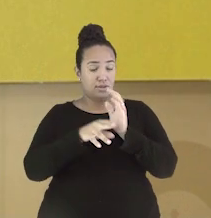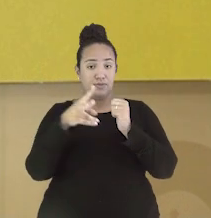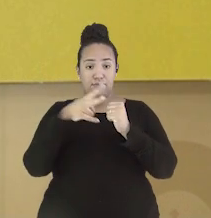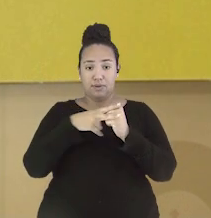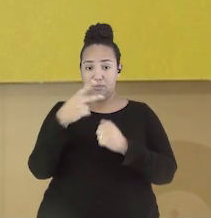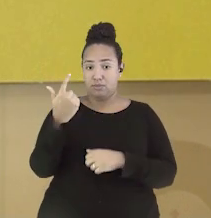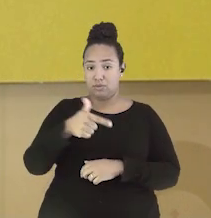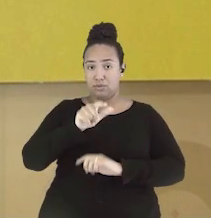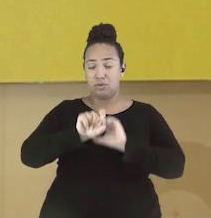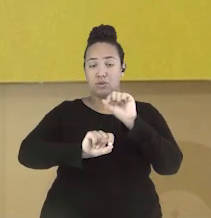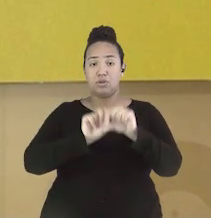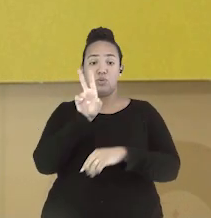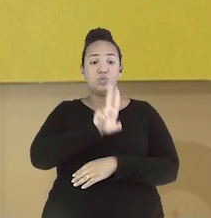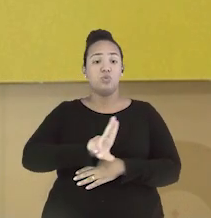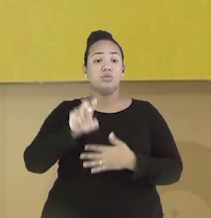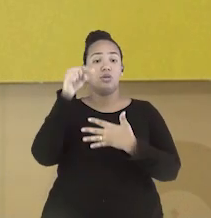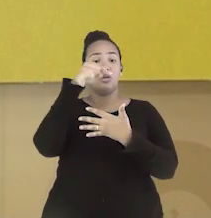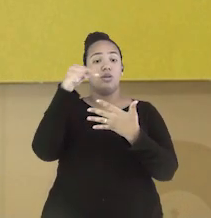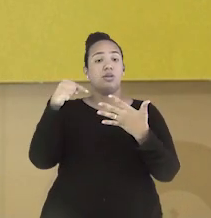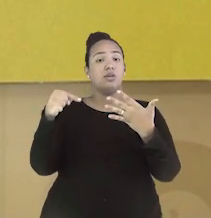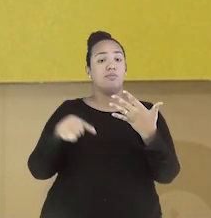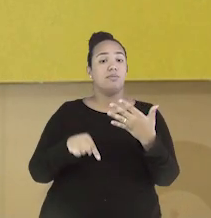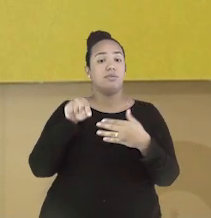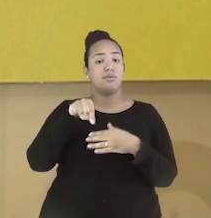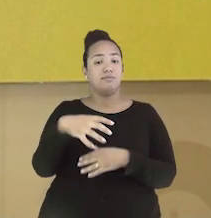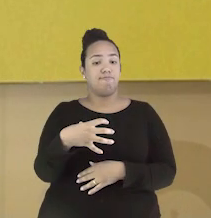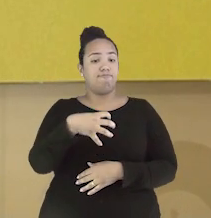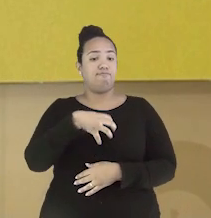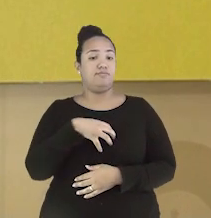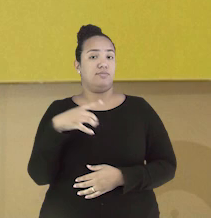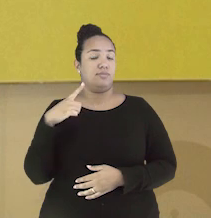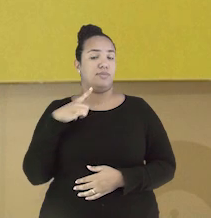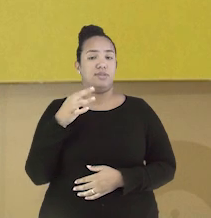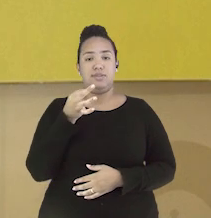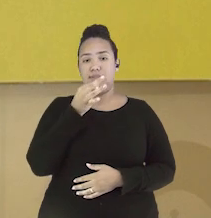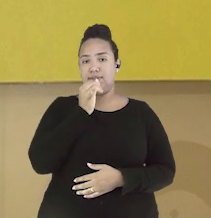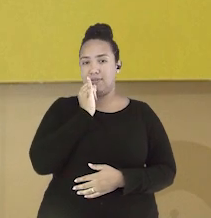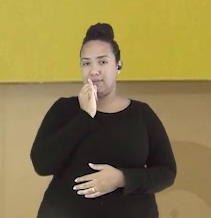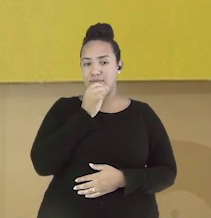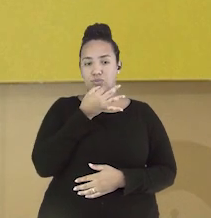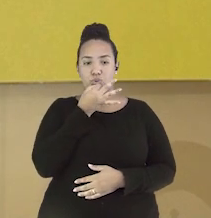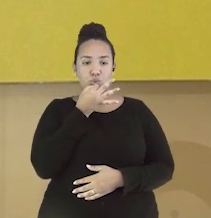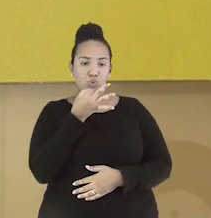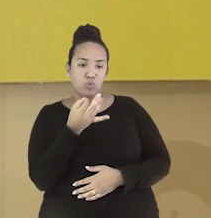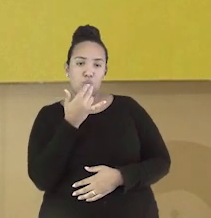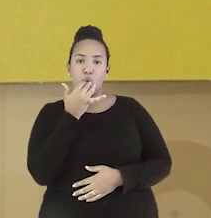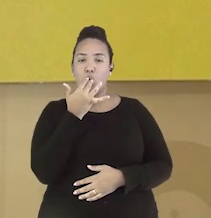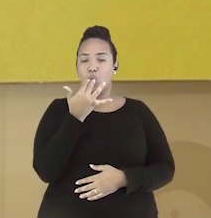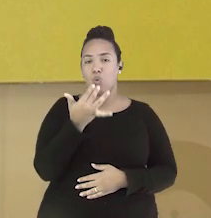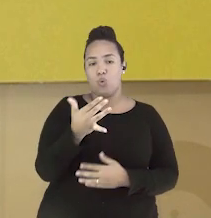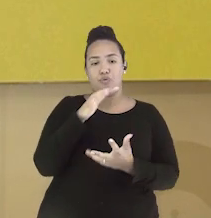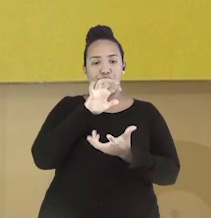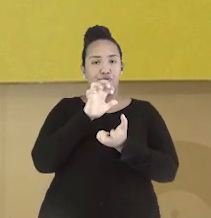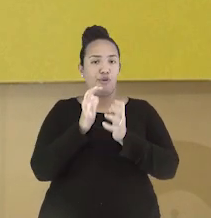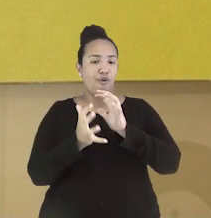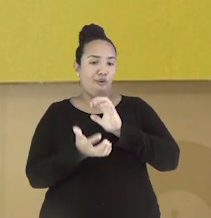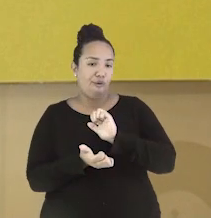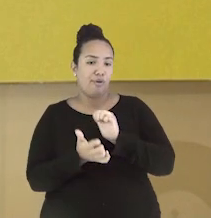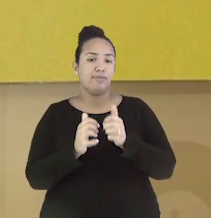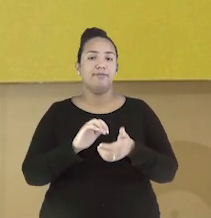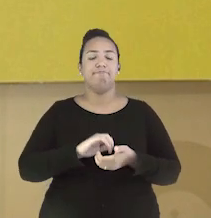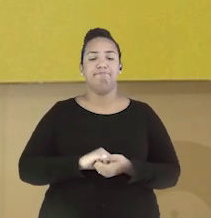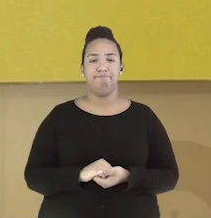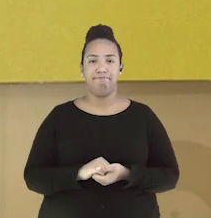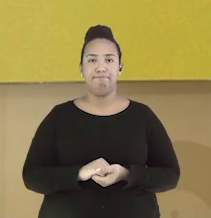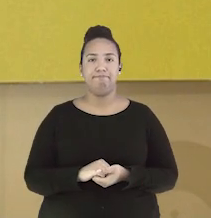aqueles que utilizam outros elementos para construir sentido, como os sons, as cores, as formas, as imagens,